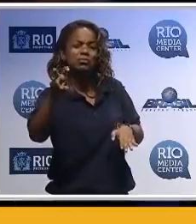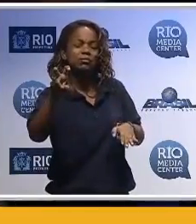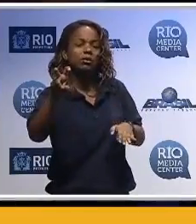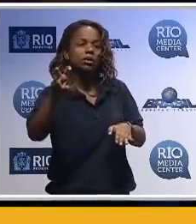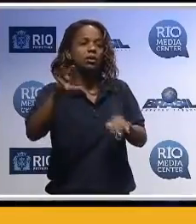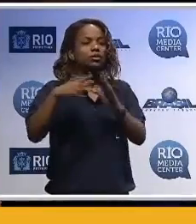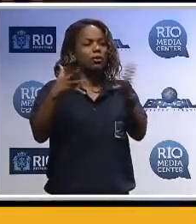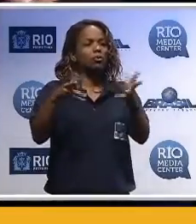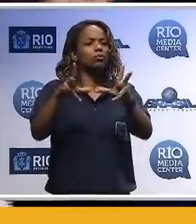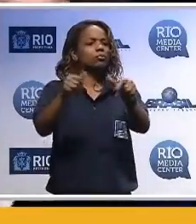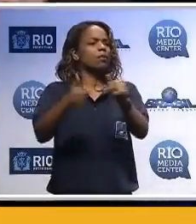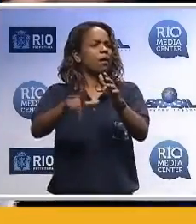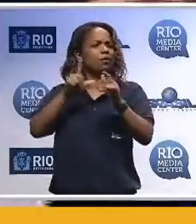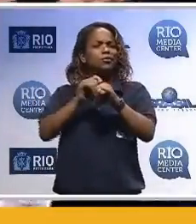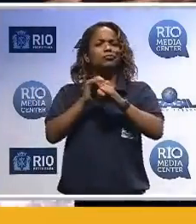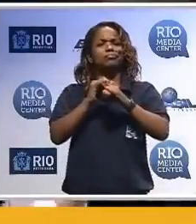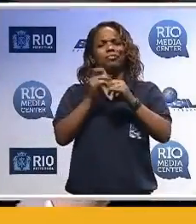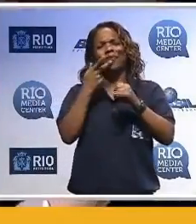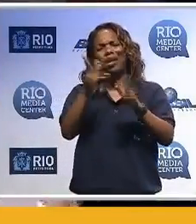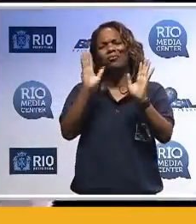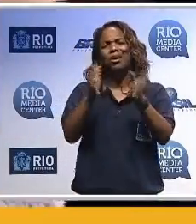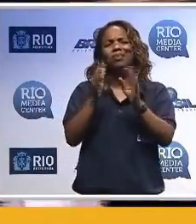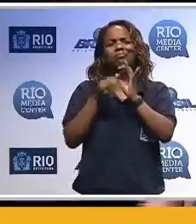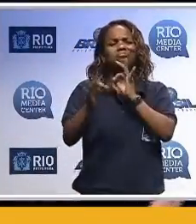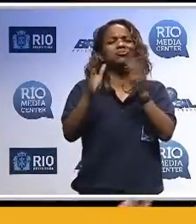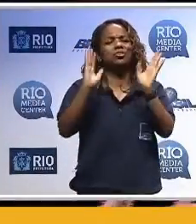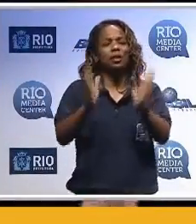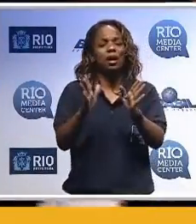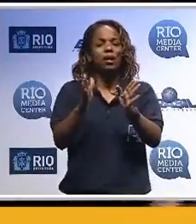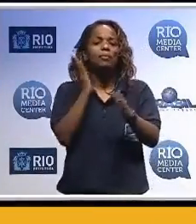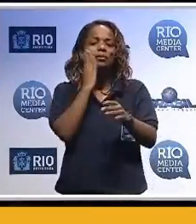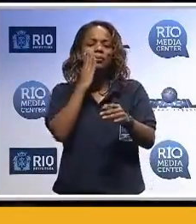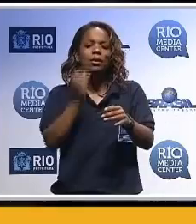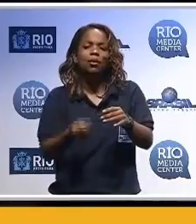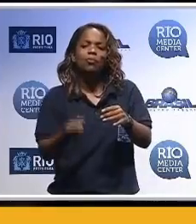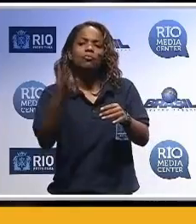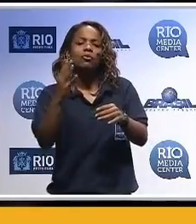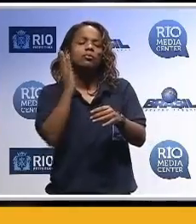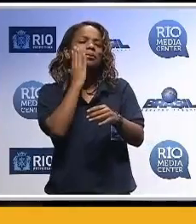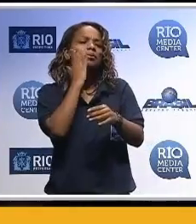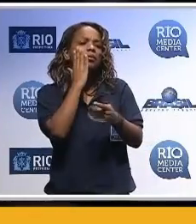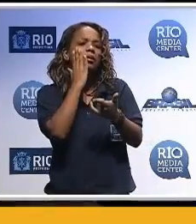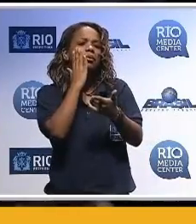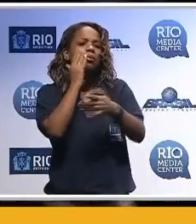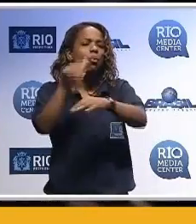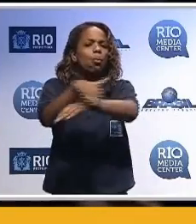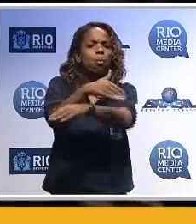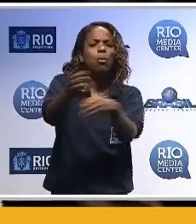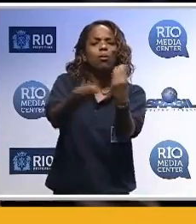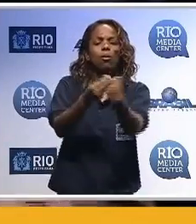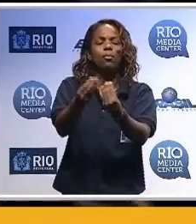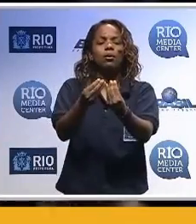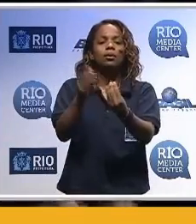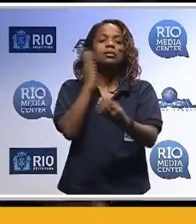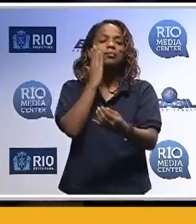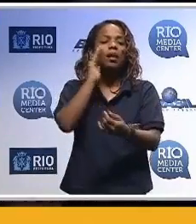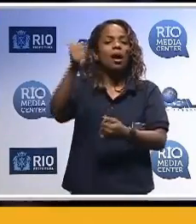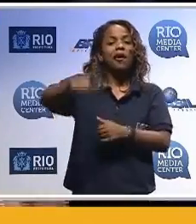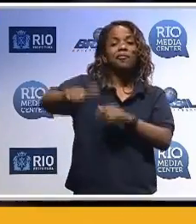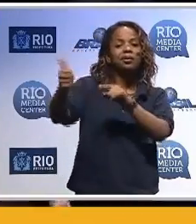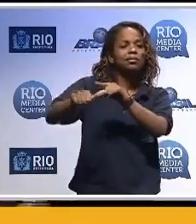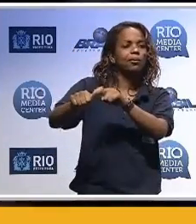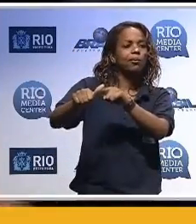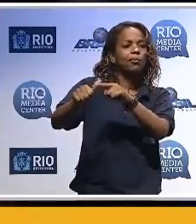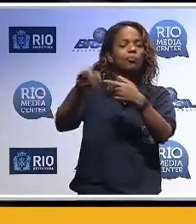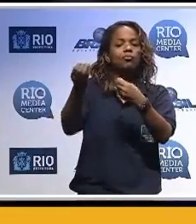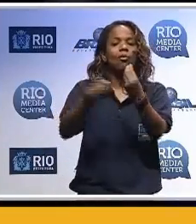isso já foi falado aqui, mas isso quantifica o que a gente tem a sensação nas ruas, realmente. Queria saber como é que vocês avaliam isso e como